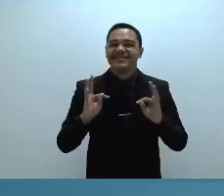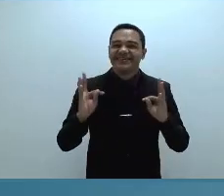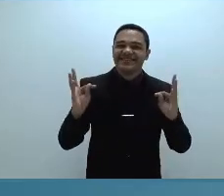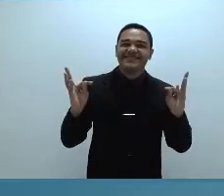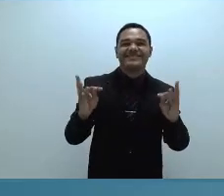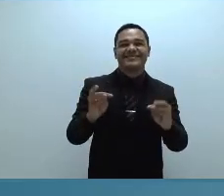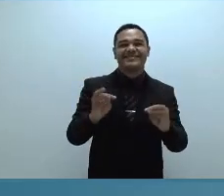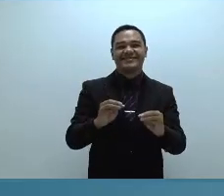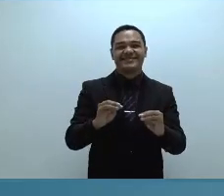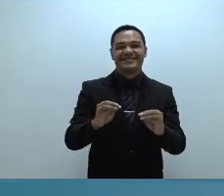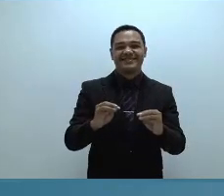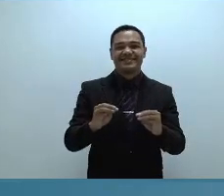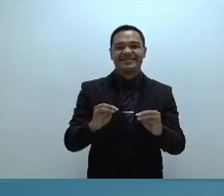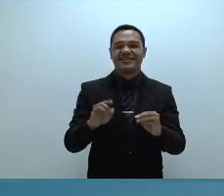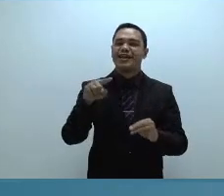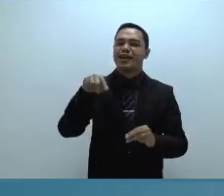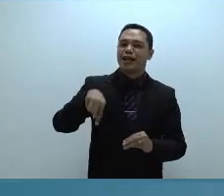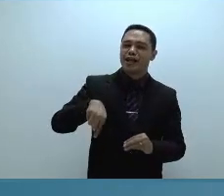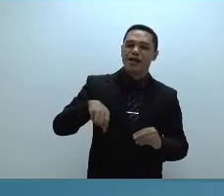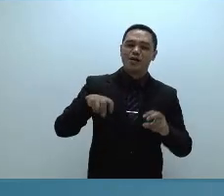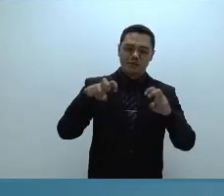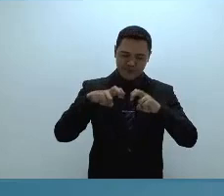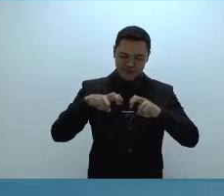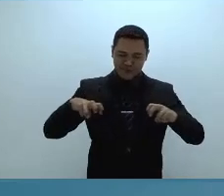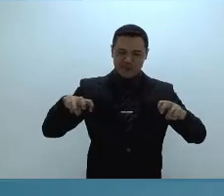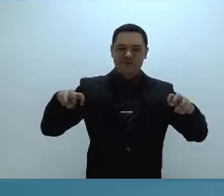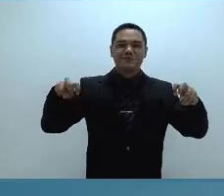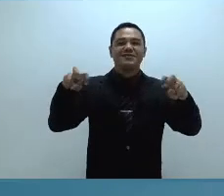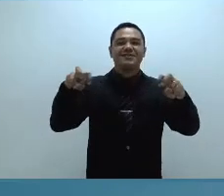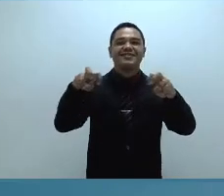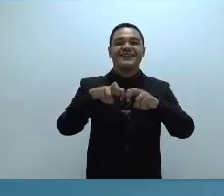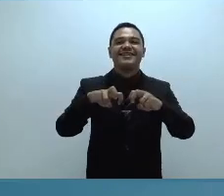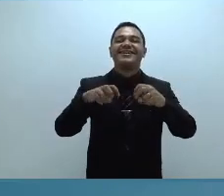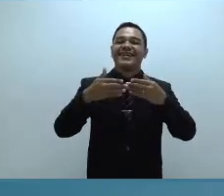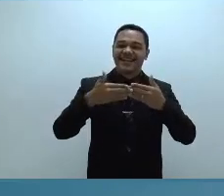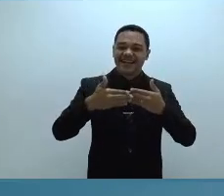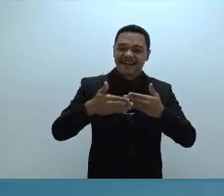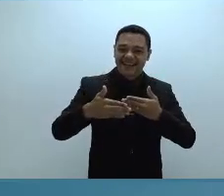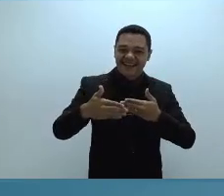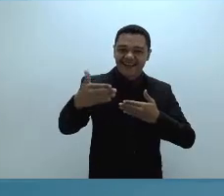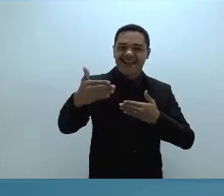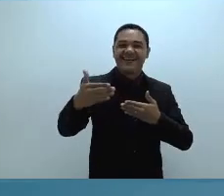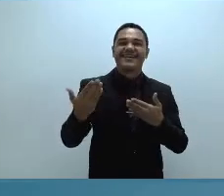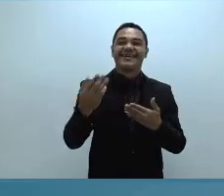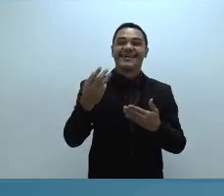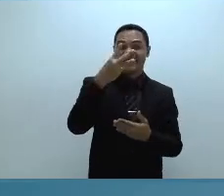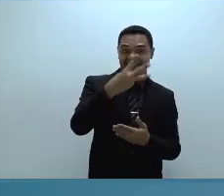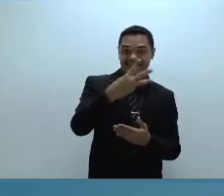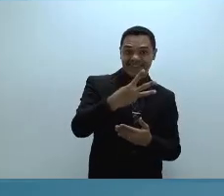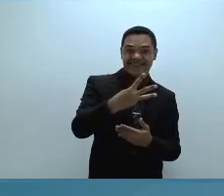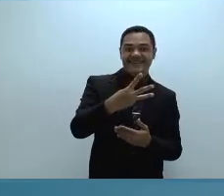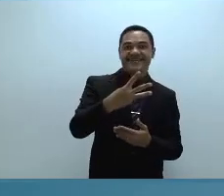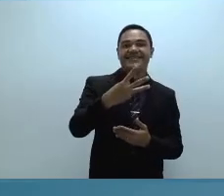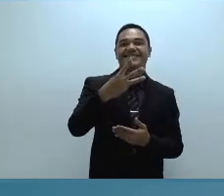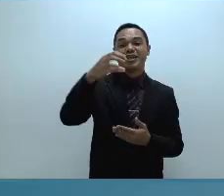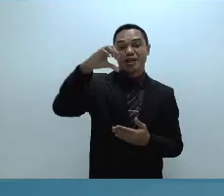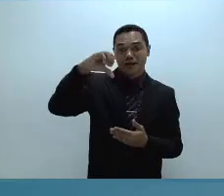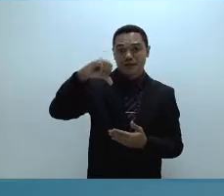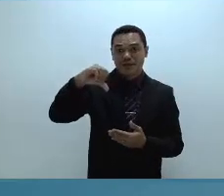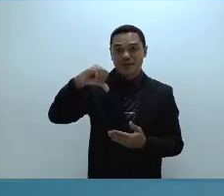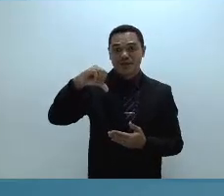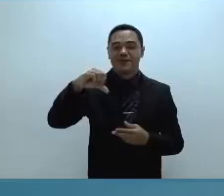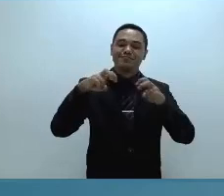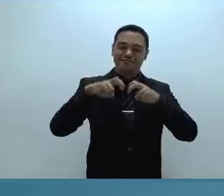uma série de número legal, declaro aberta e instalada a 39ª